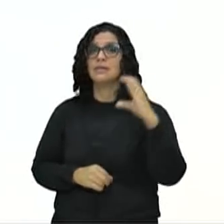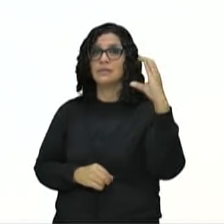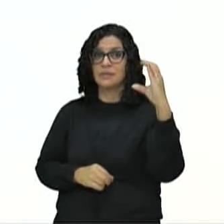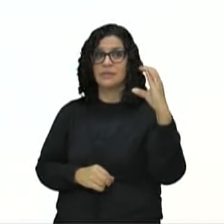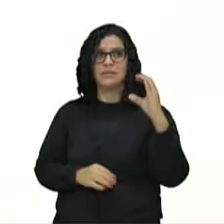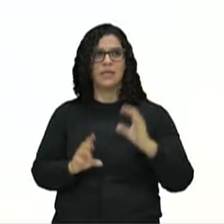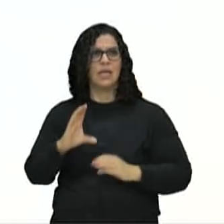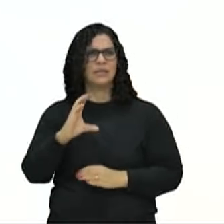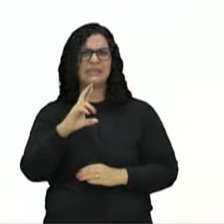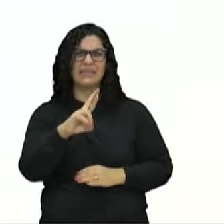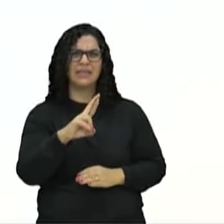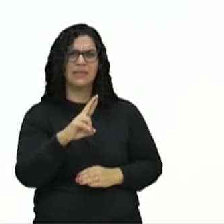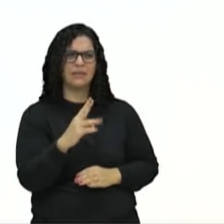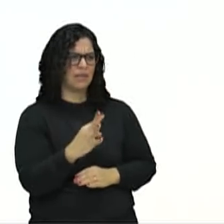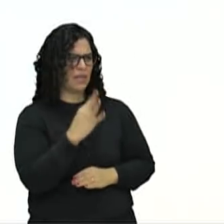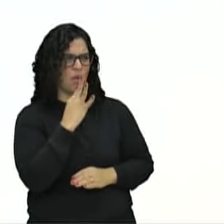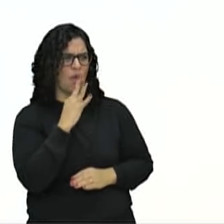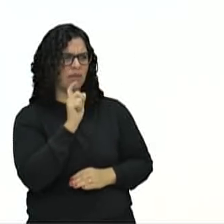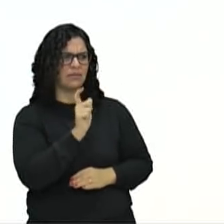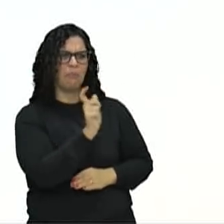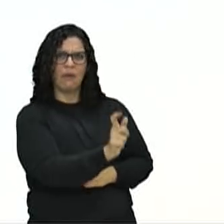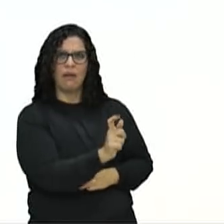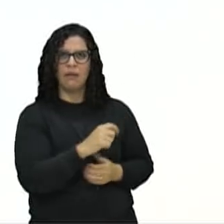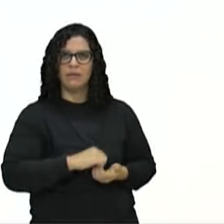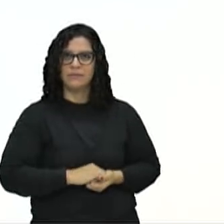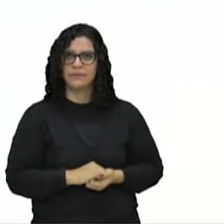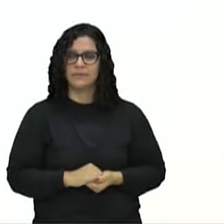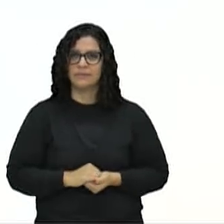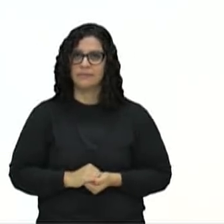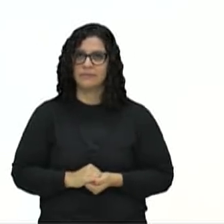Cruzoé desconhece essa expressão?